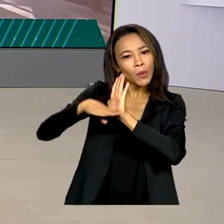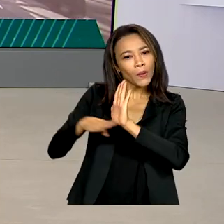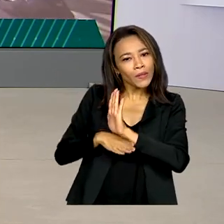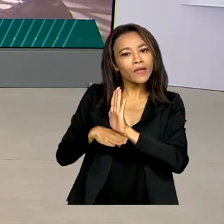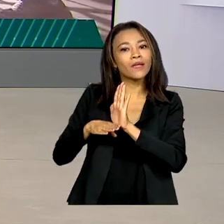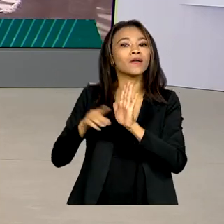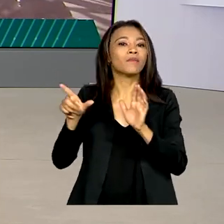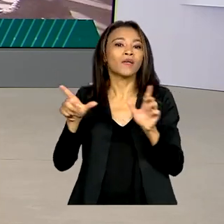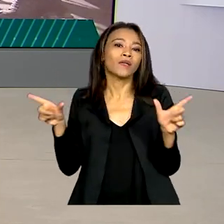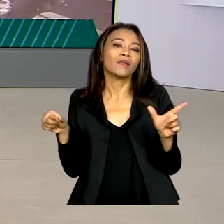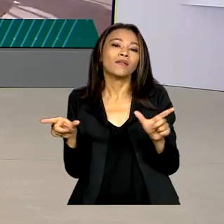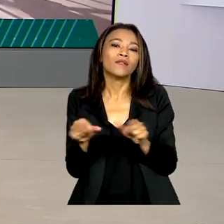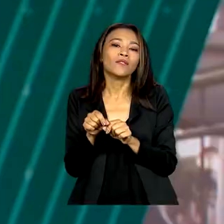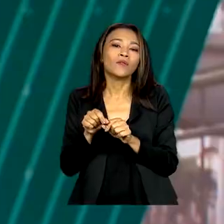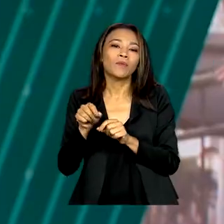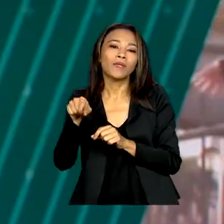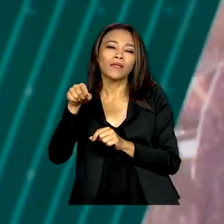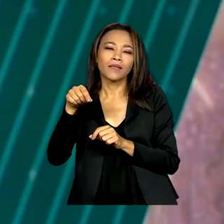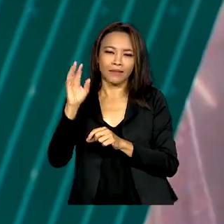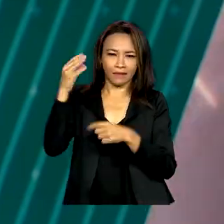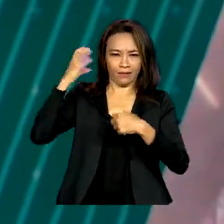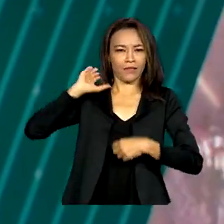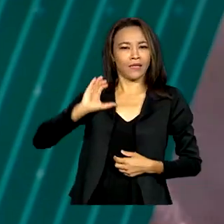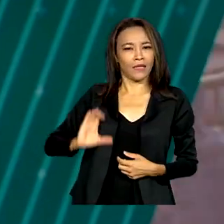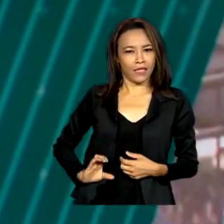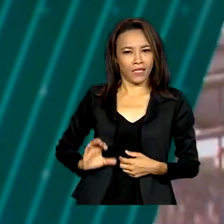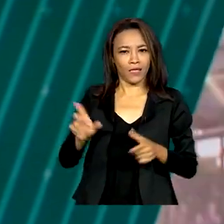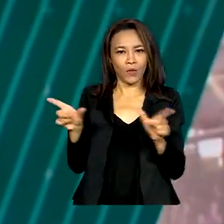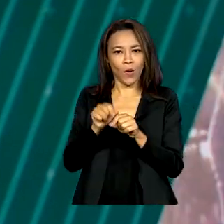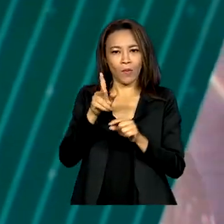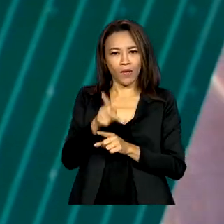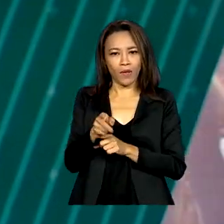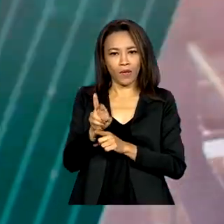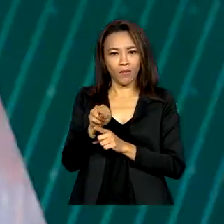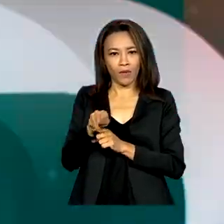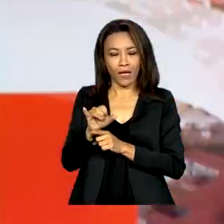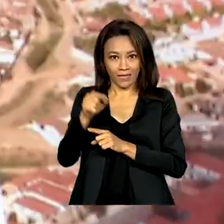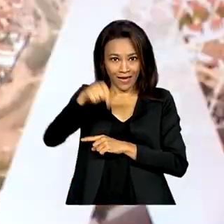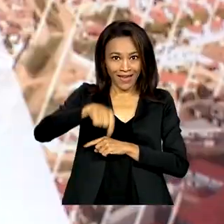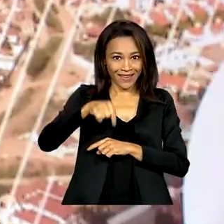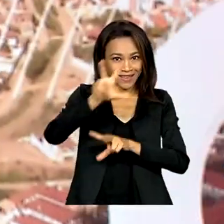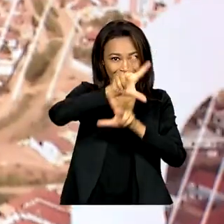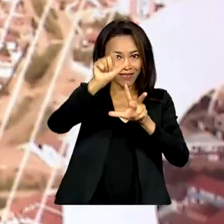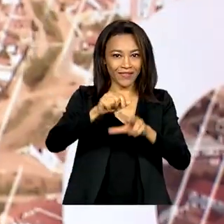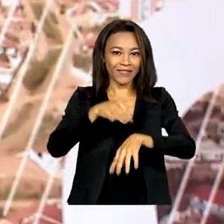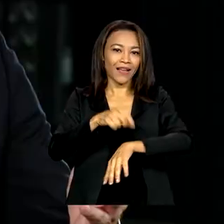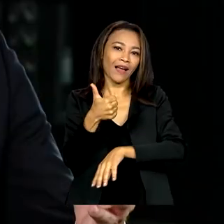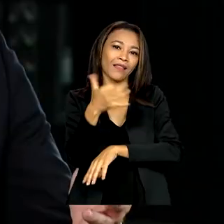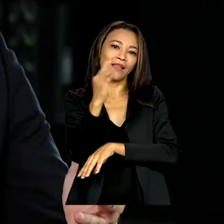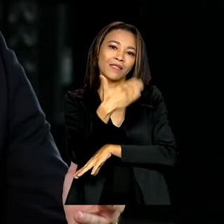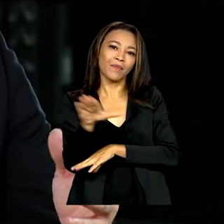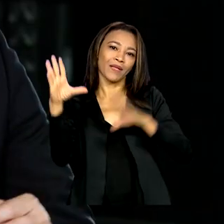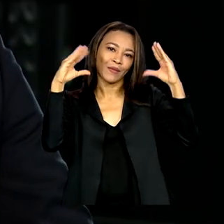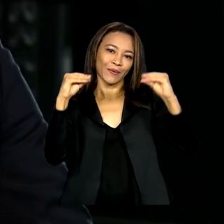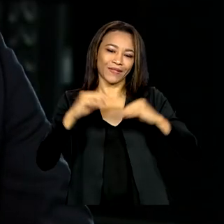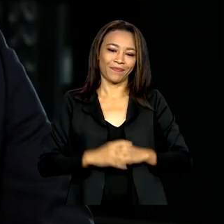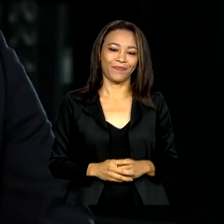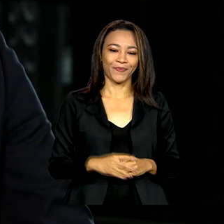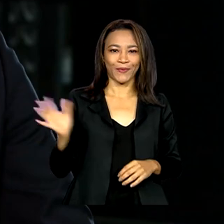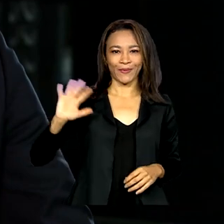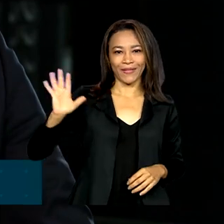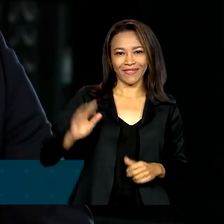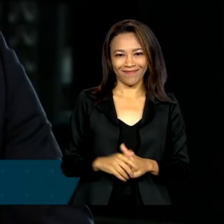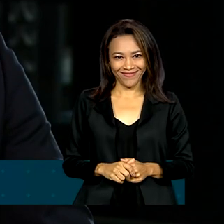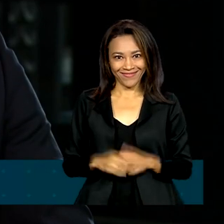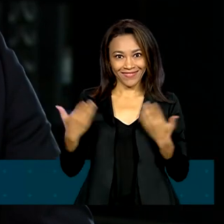Pronace, Tamir Sampaio. O programa vai ao ar aqui na TV Brasil, às 10h30 da noite. Olá, esta é mais uma